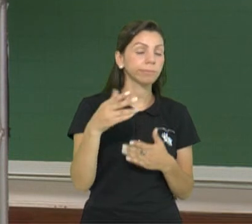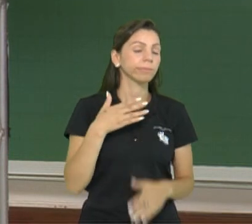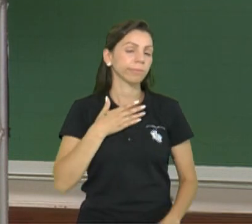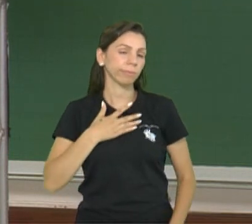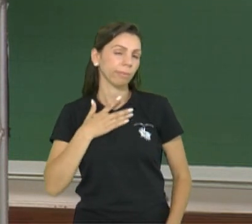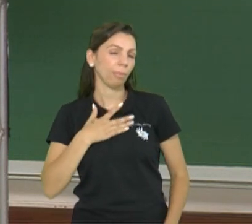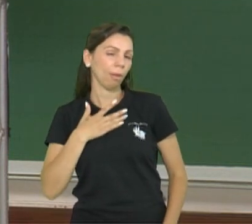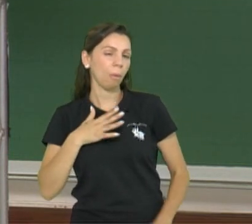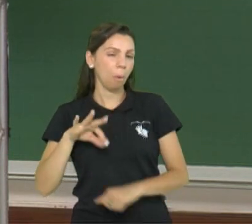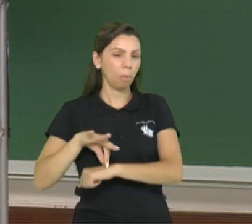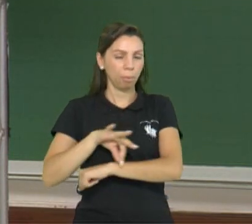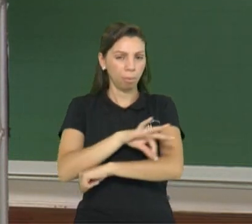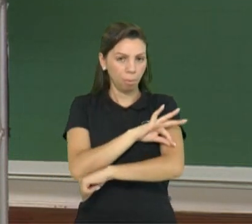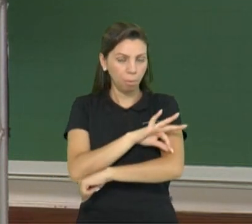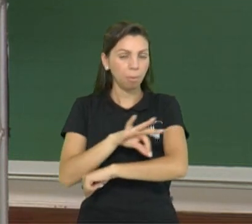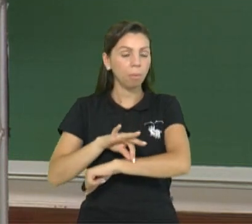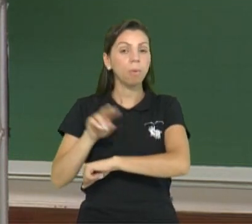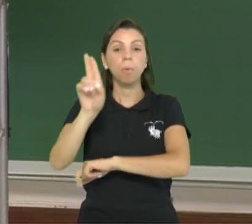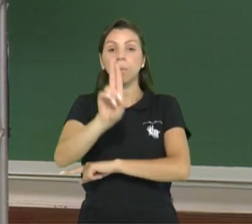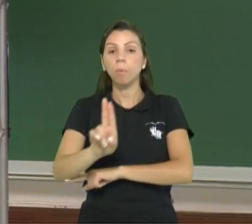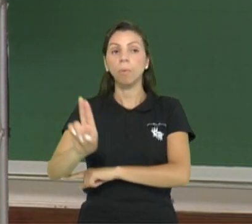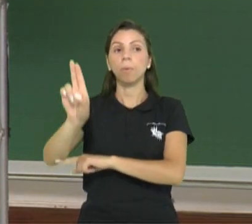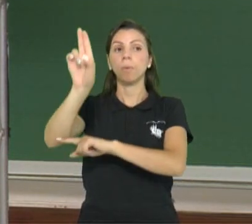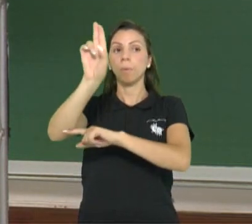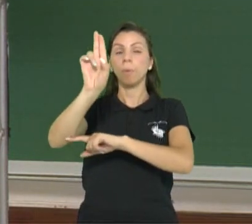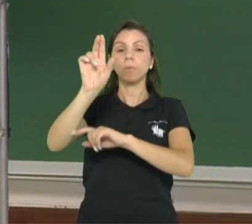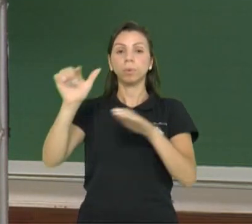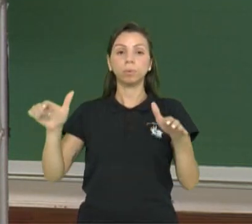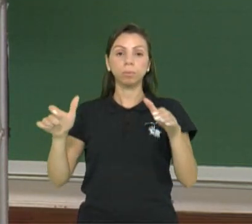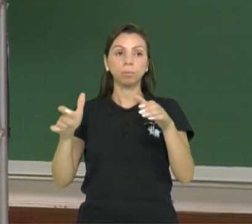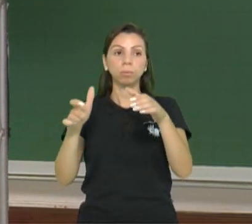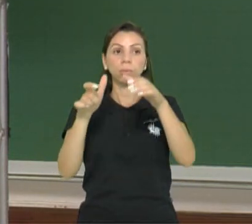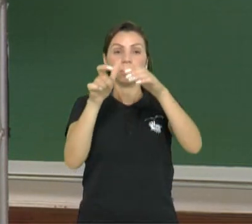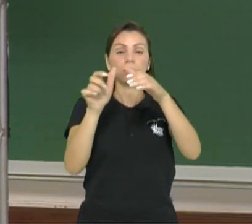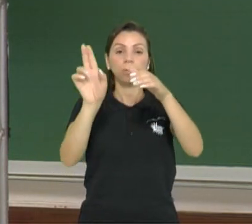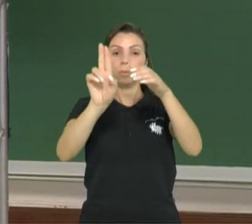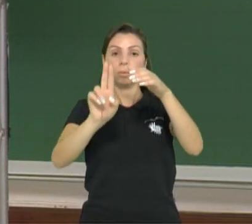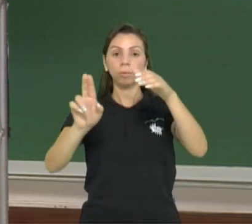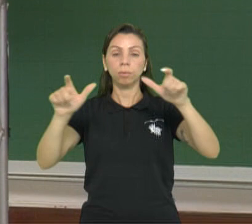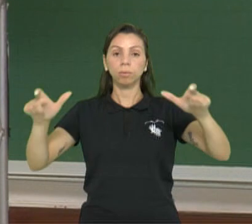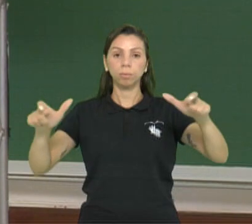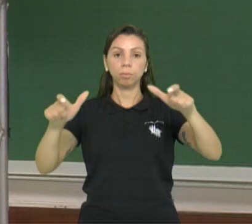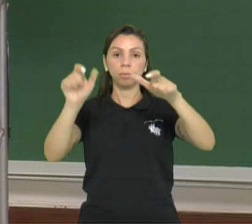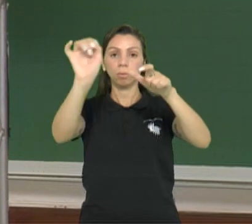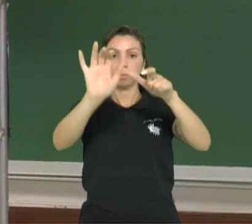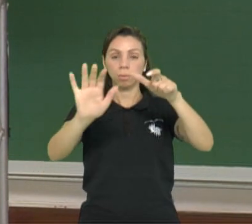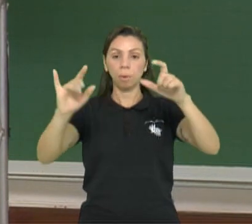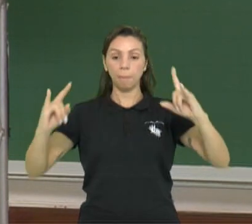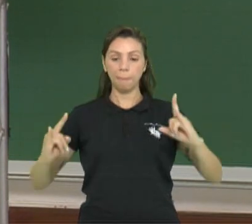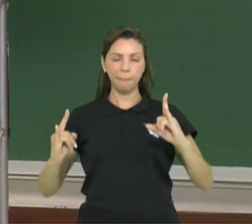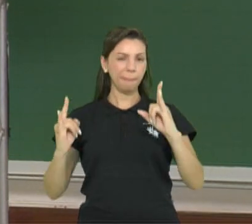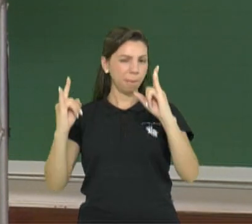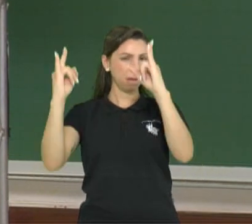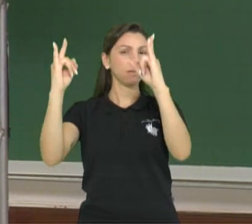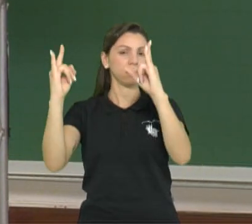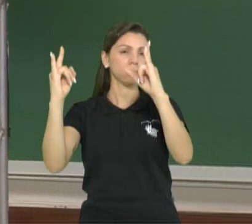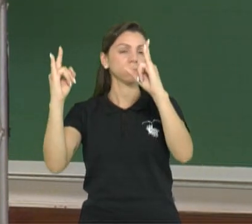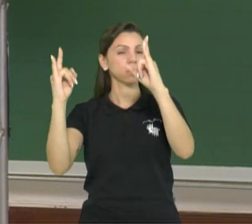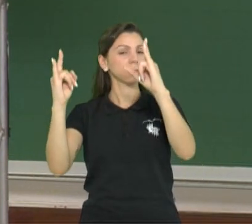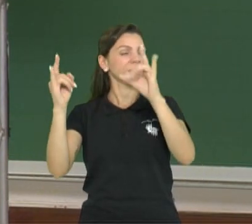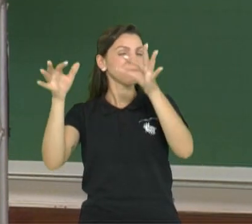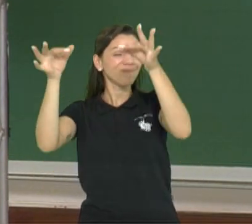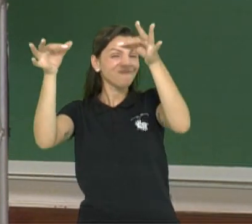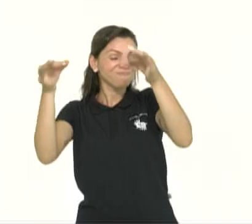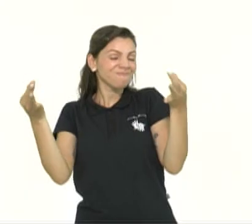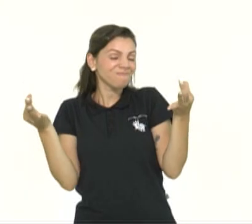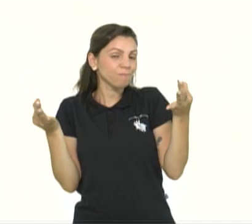de arquitetura usa muito essas figuras, que aqui nós temos uma figura de um prédio que é